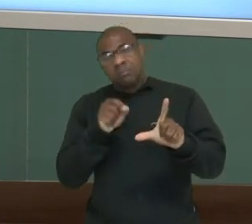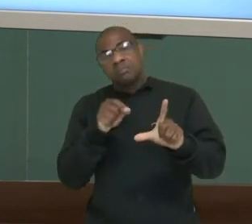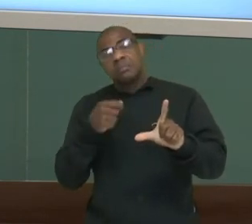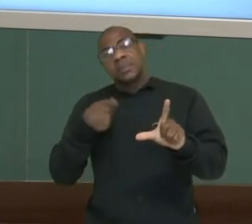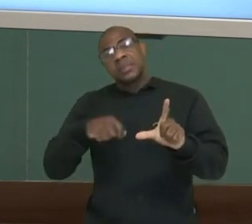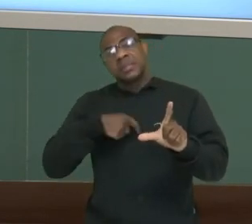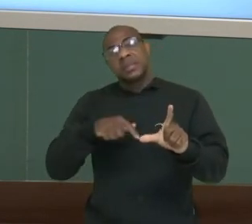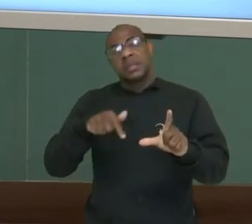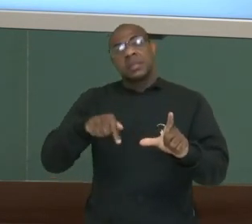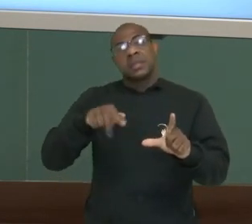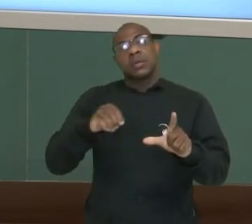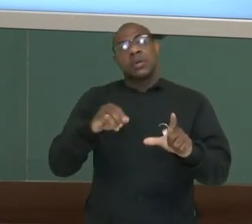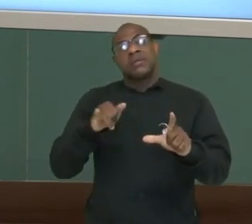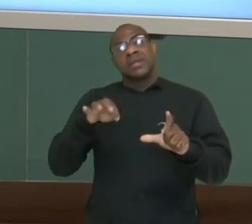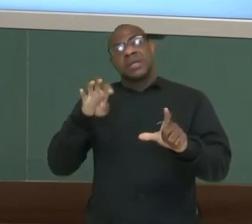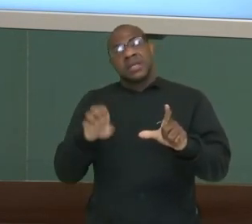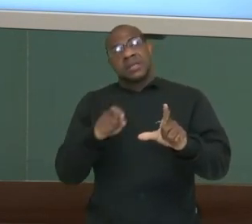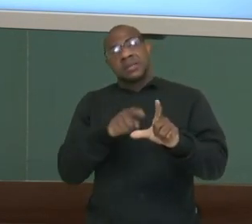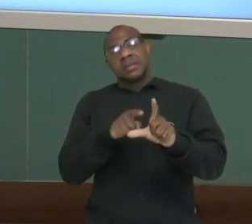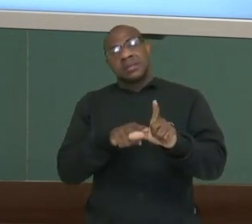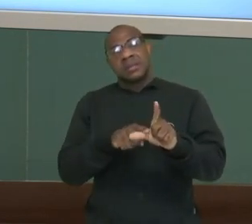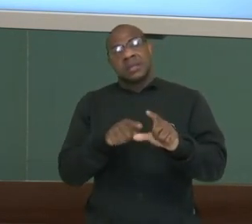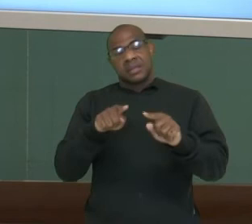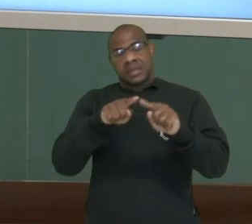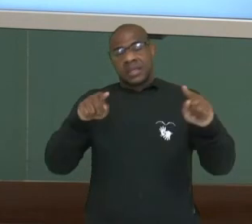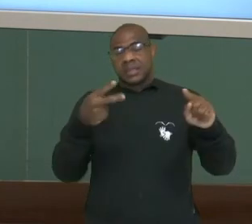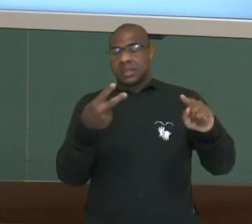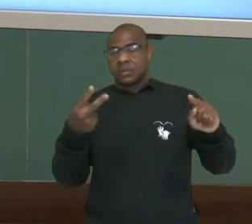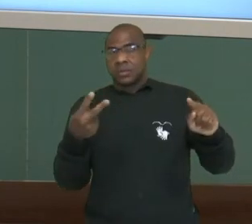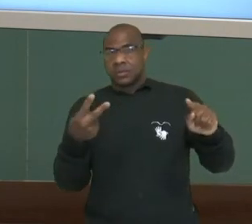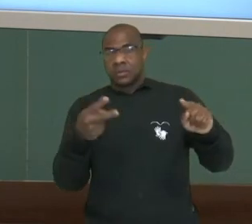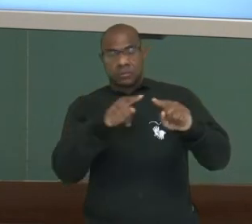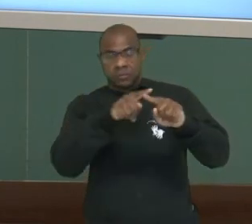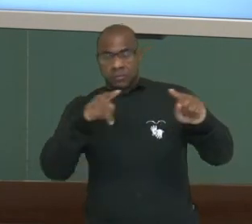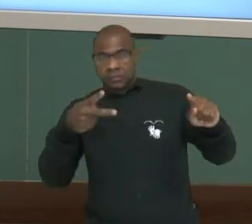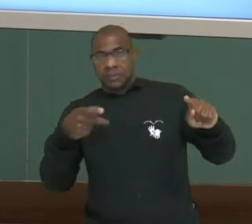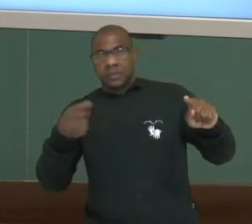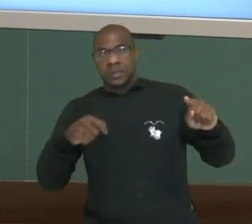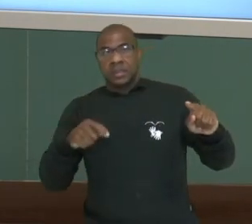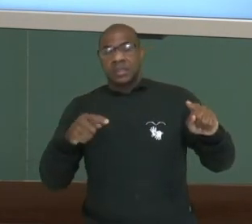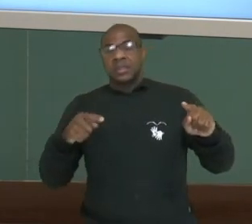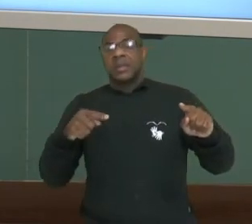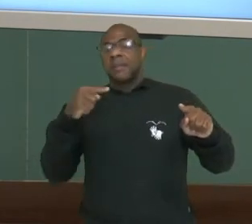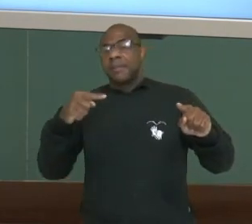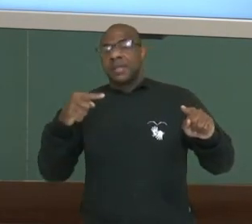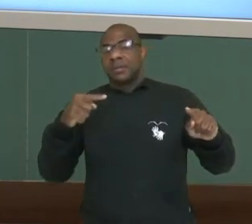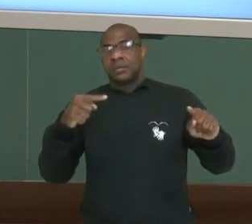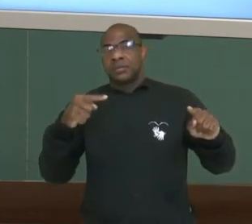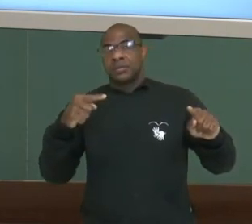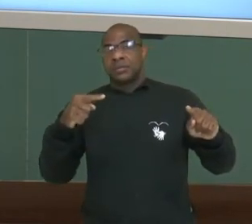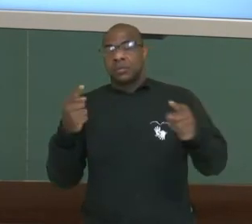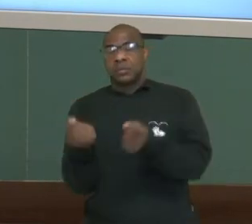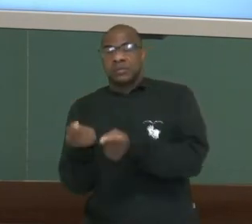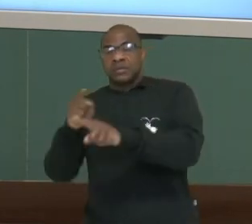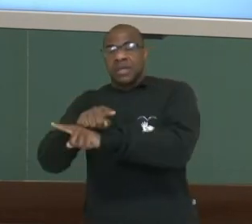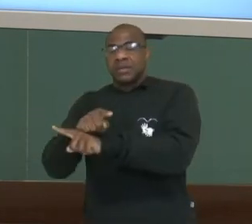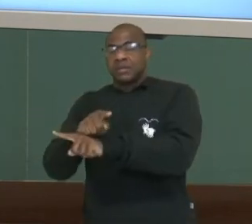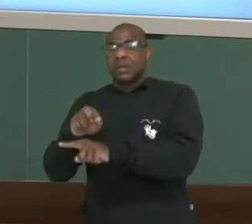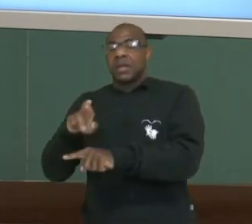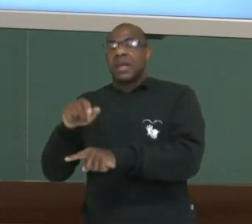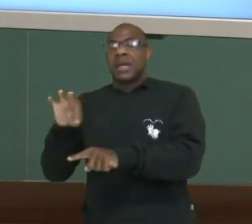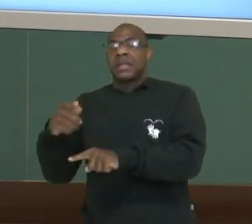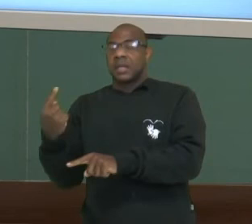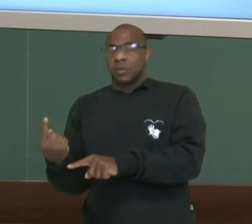o coeficiente angular, por exemplo, da reta 2, tem que ser menos o inverso da reta 1, ou o contrário.